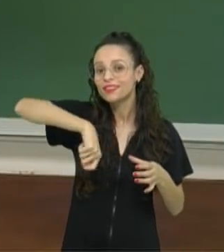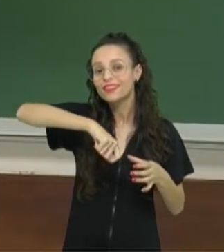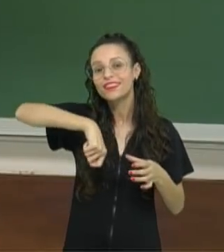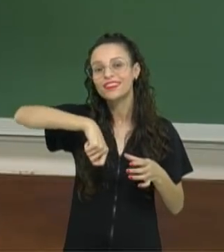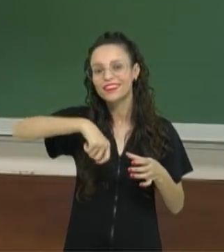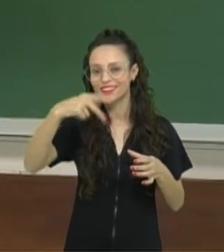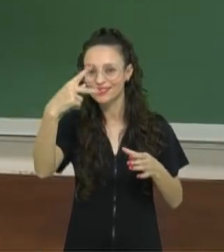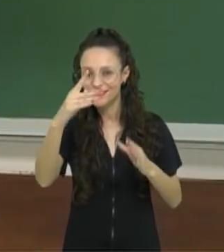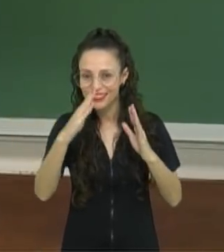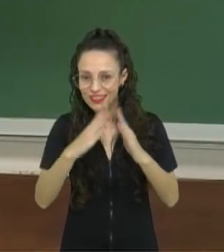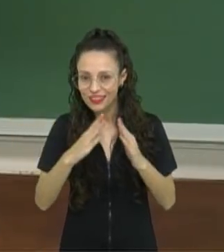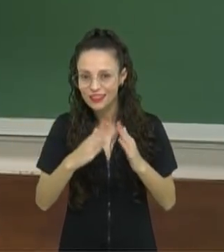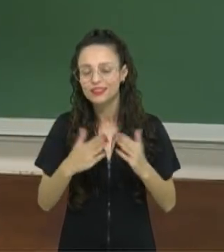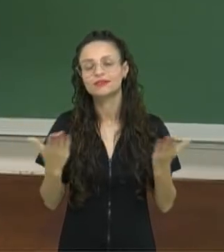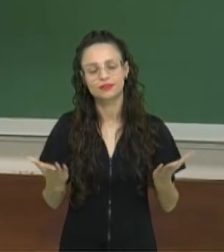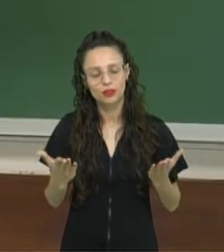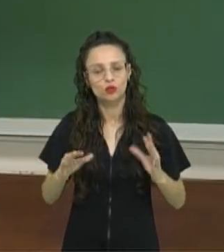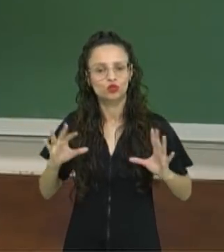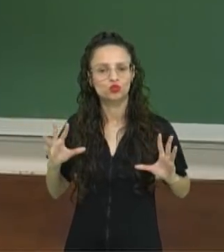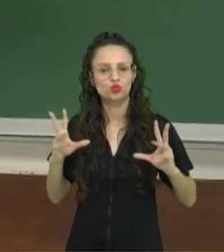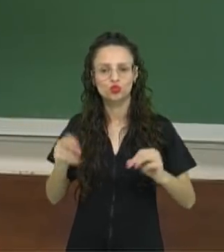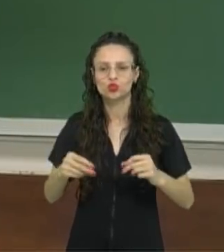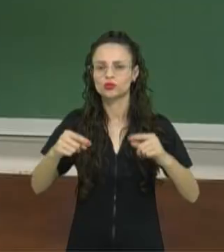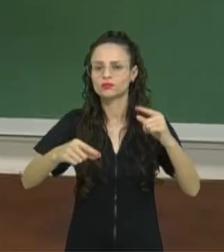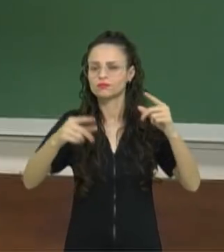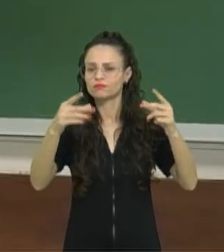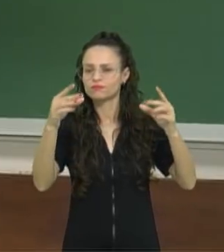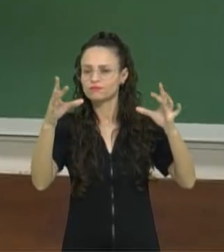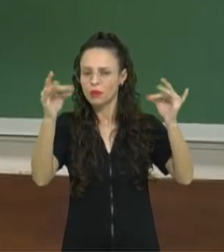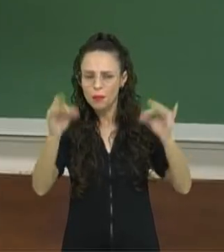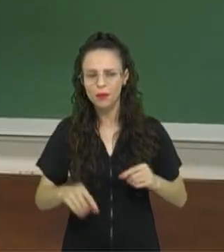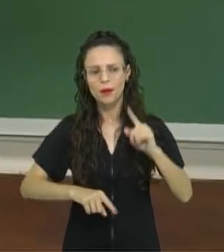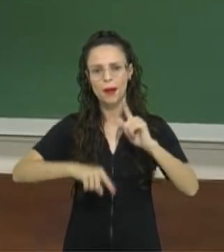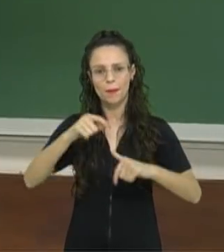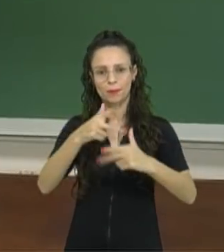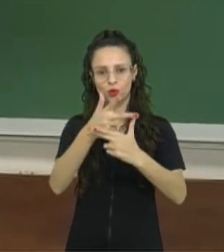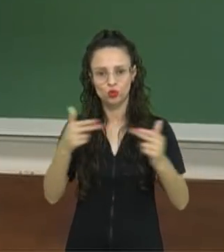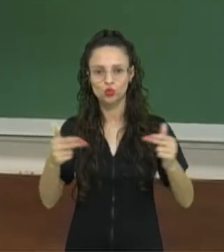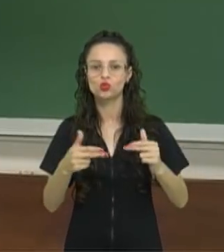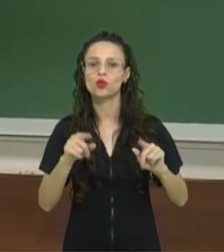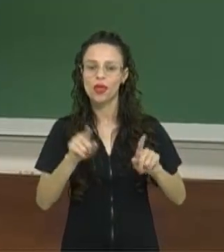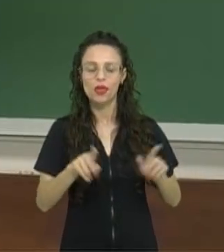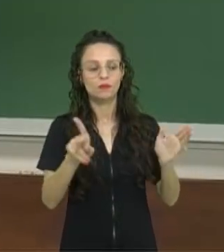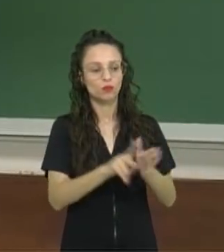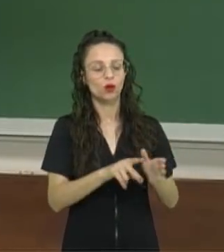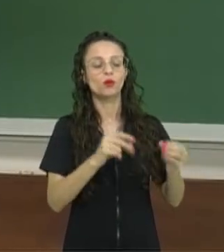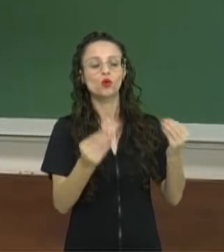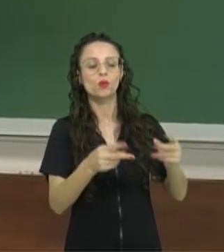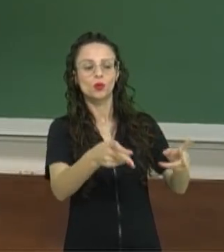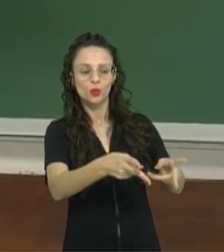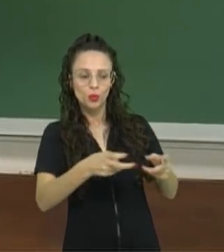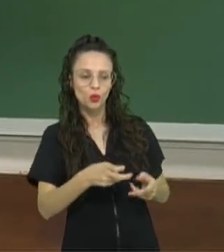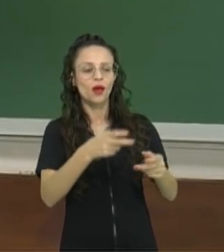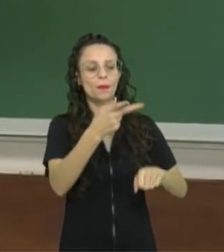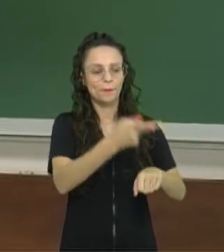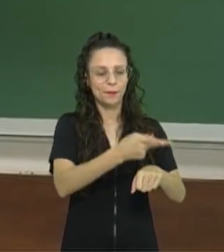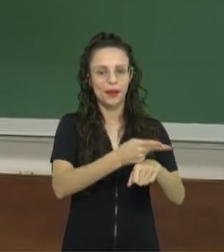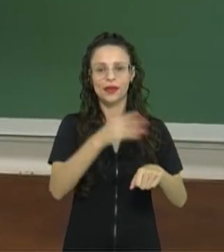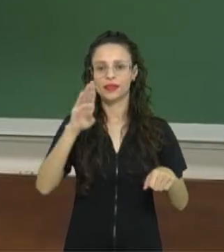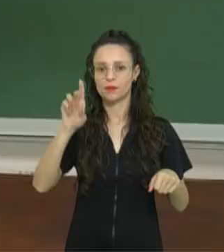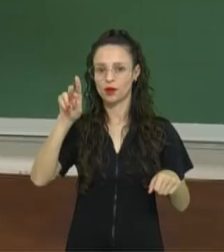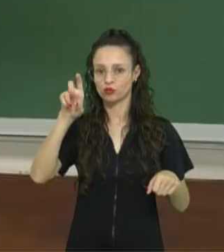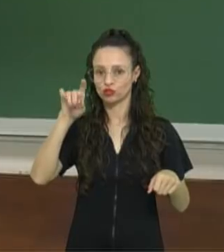cozinhar lá na sua casa. Então, todos esses produtos que são fabricados, ele vem de algum recurso natural.